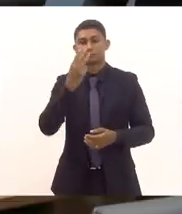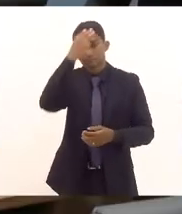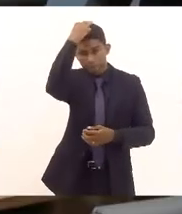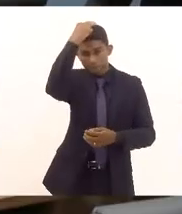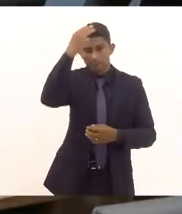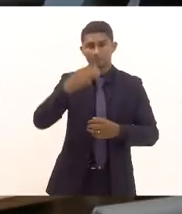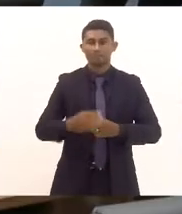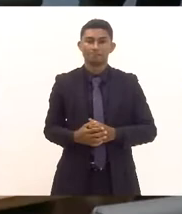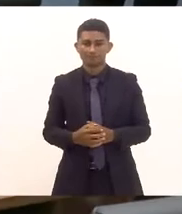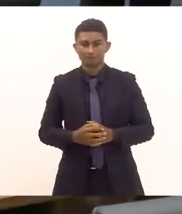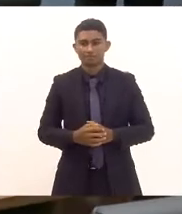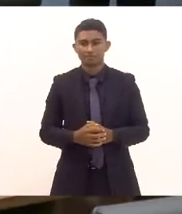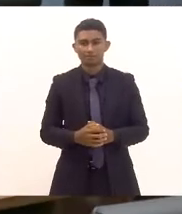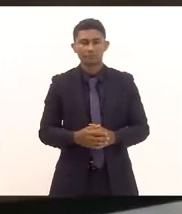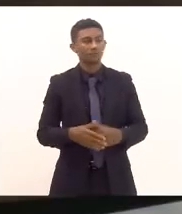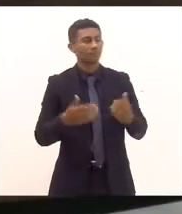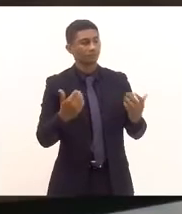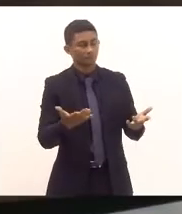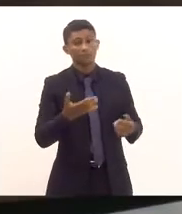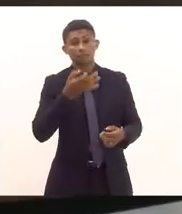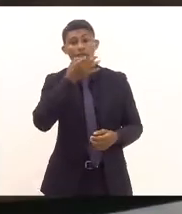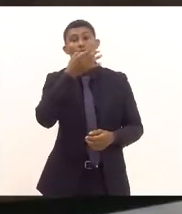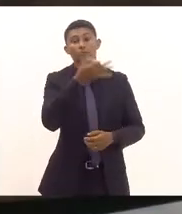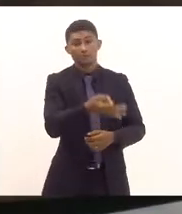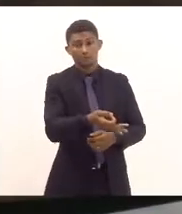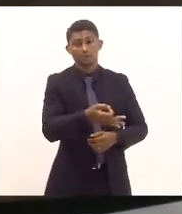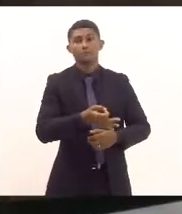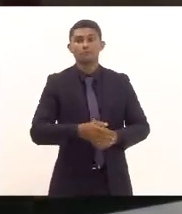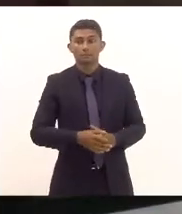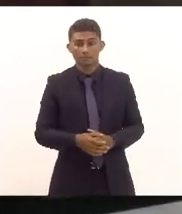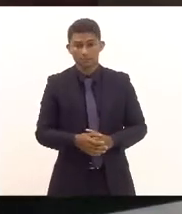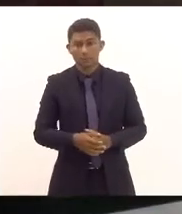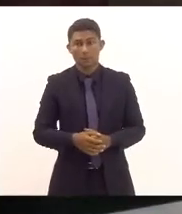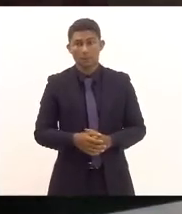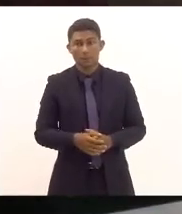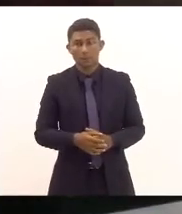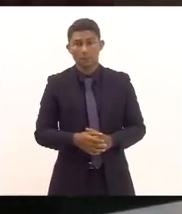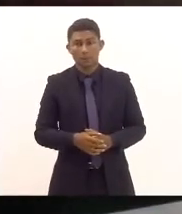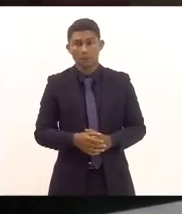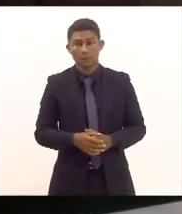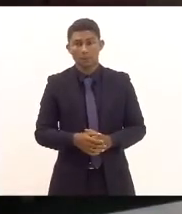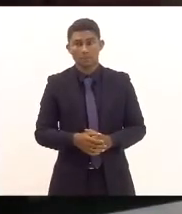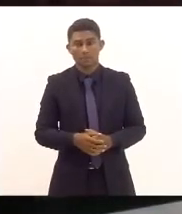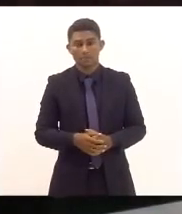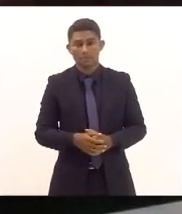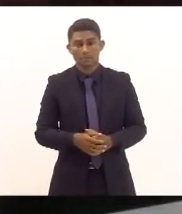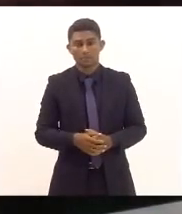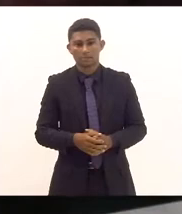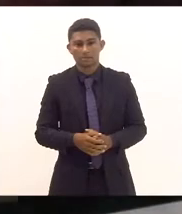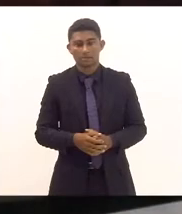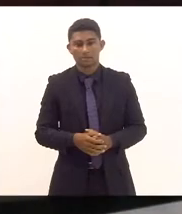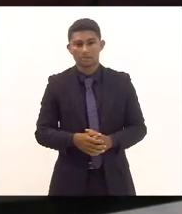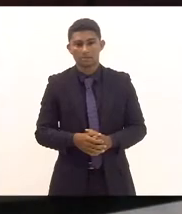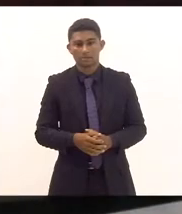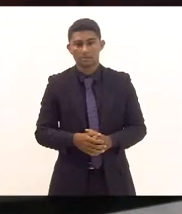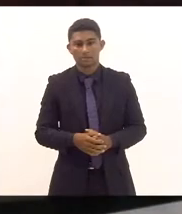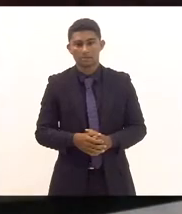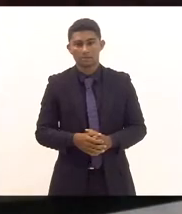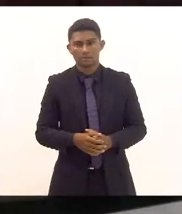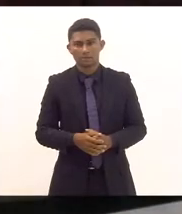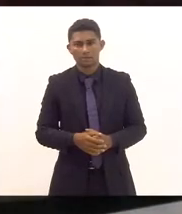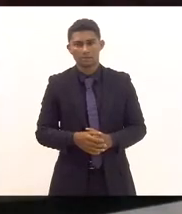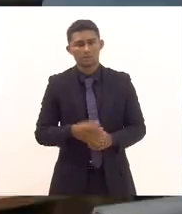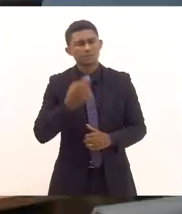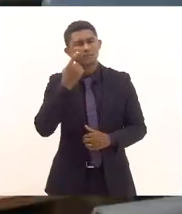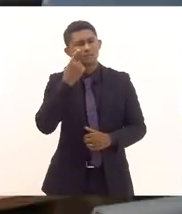a o seu presidente o parecer ah ah ah a chover